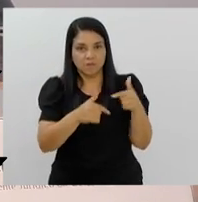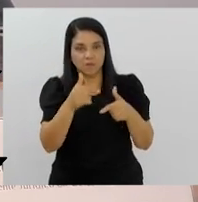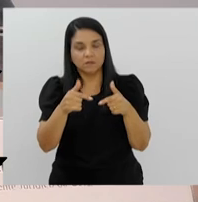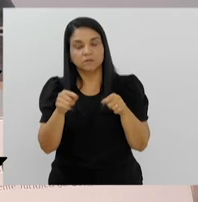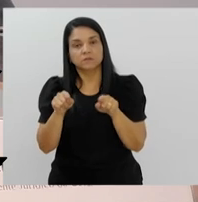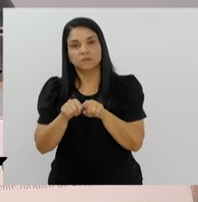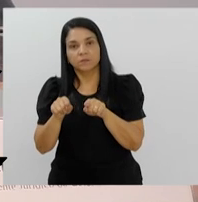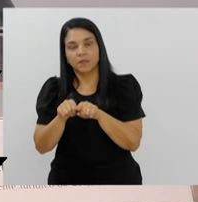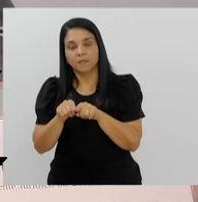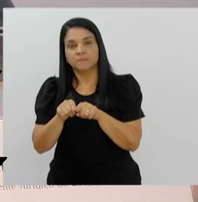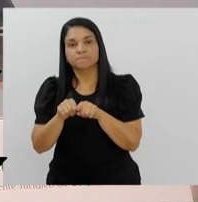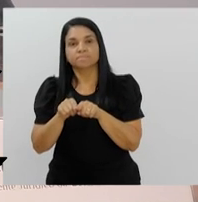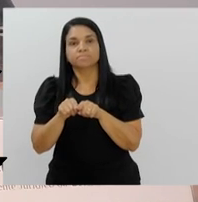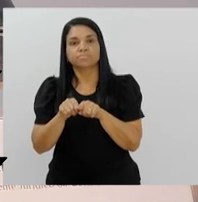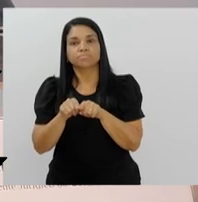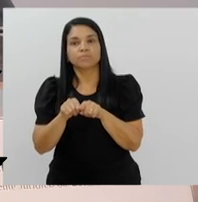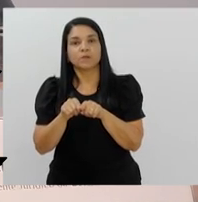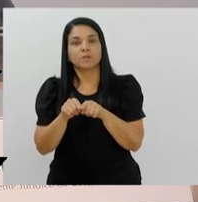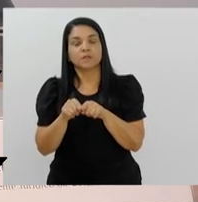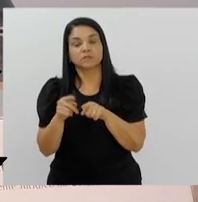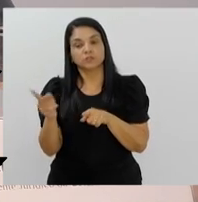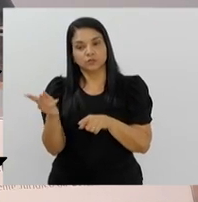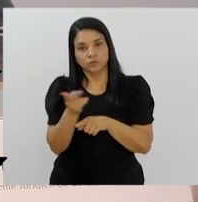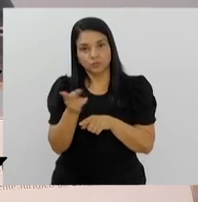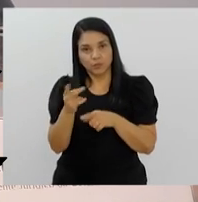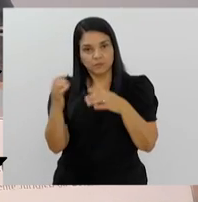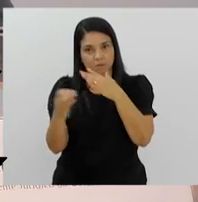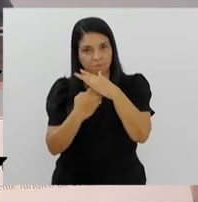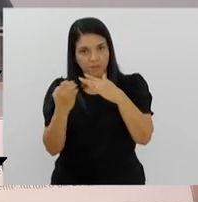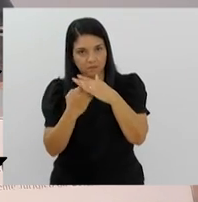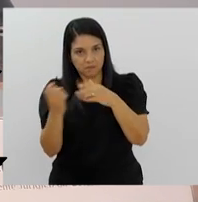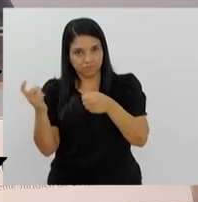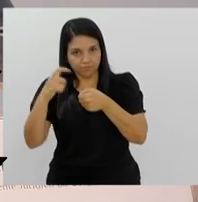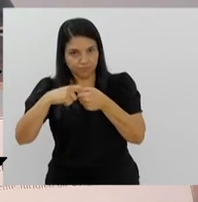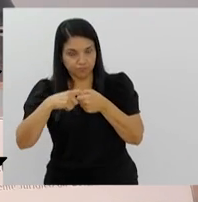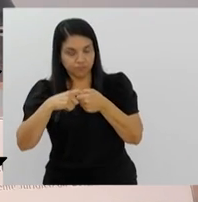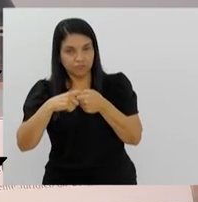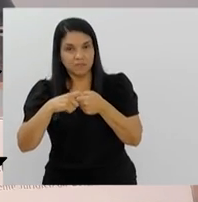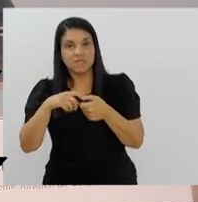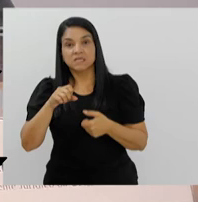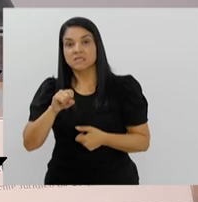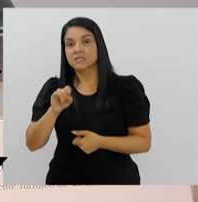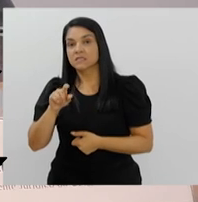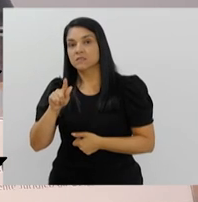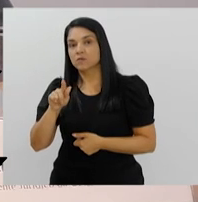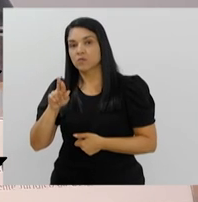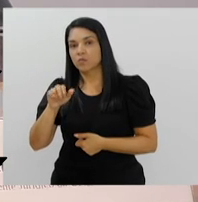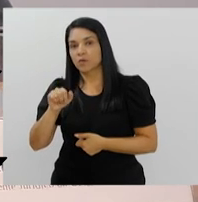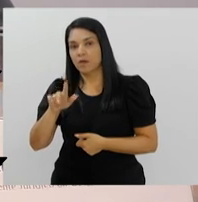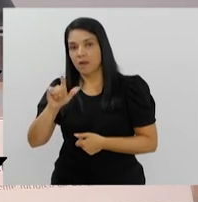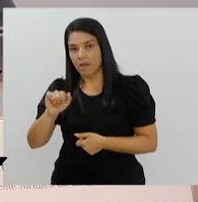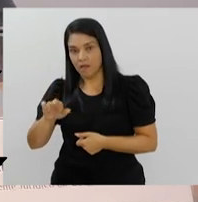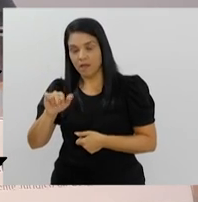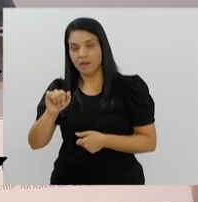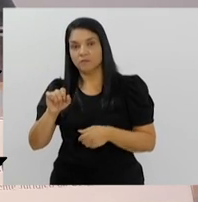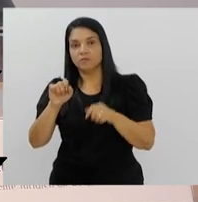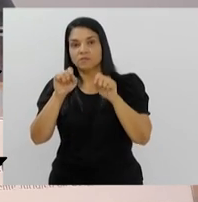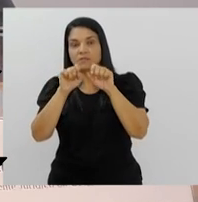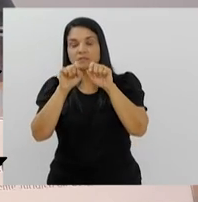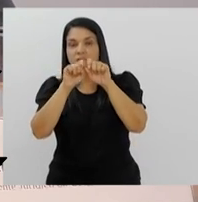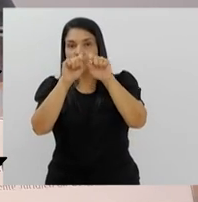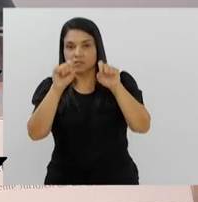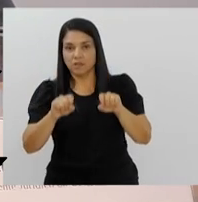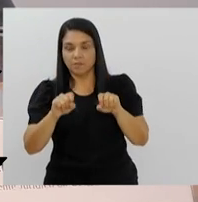reciprocamente entre as suas federadas e outras empresas singulares Ou não do sistema nacional Unimed